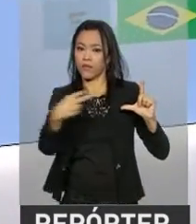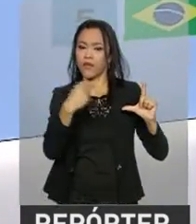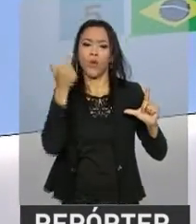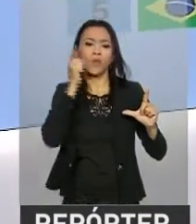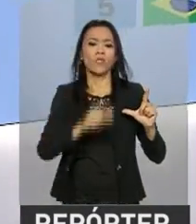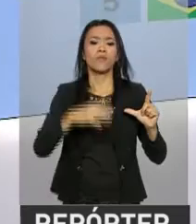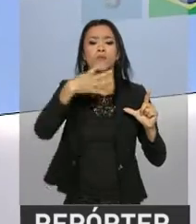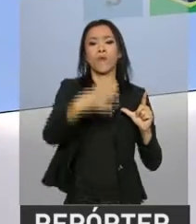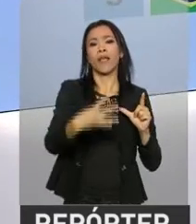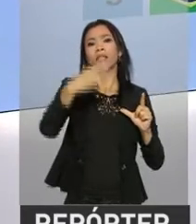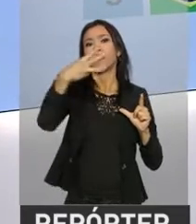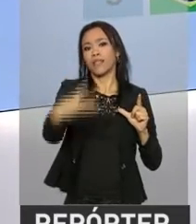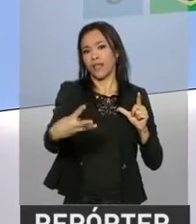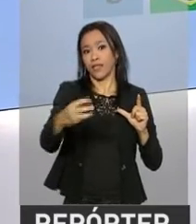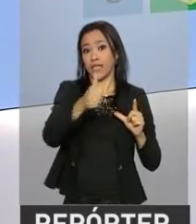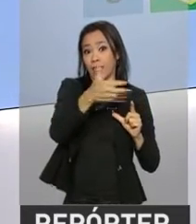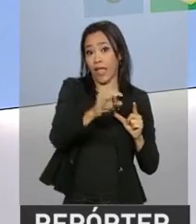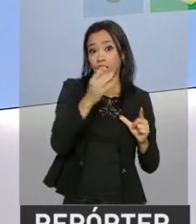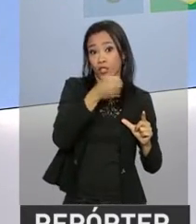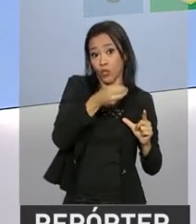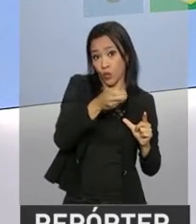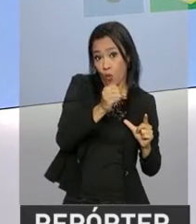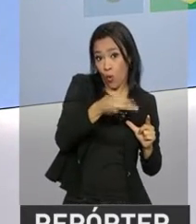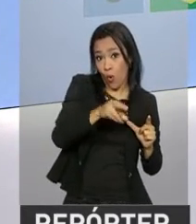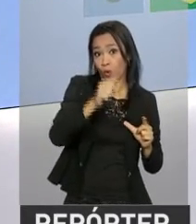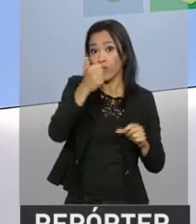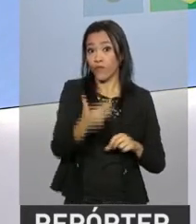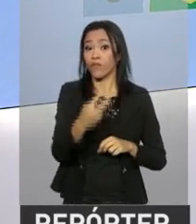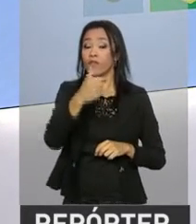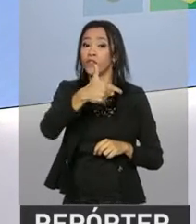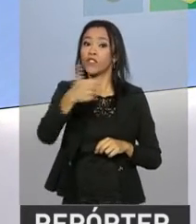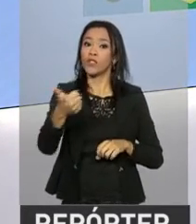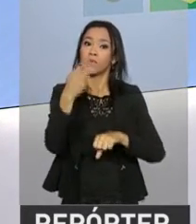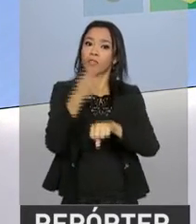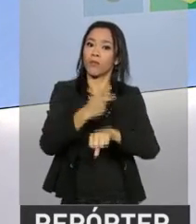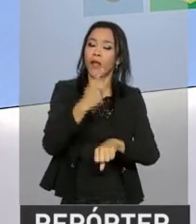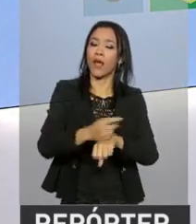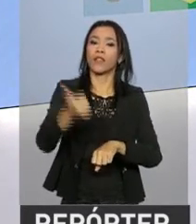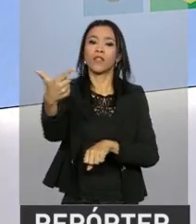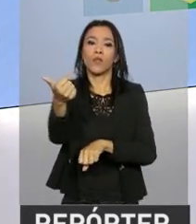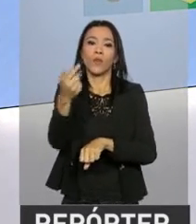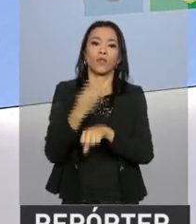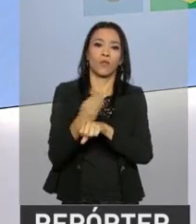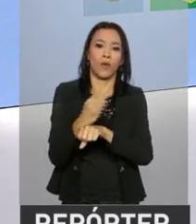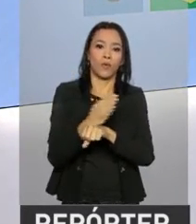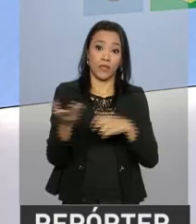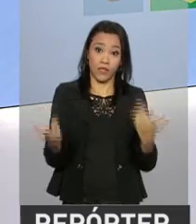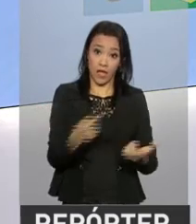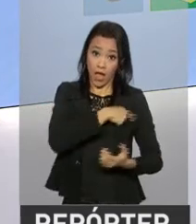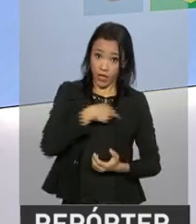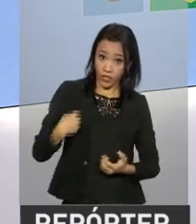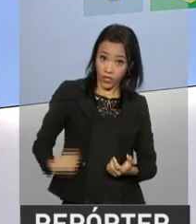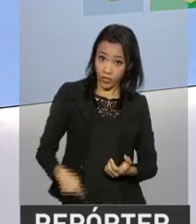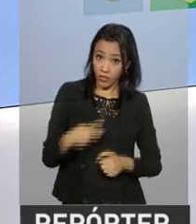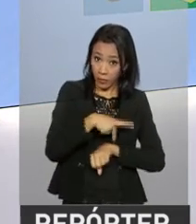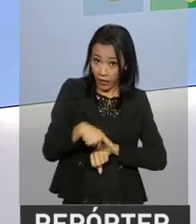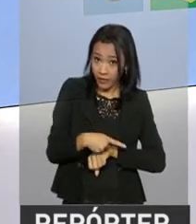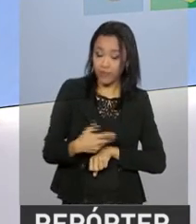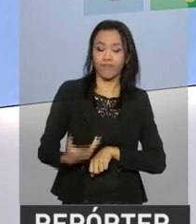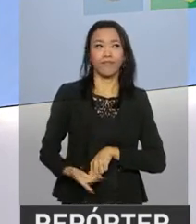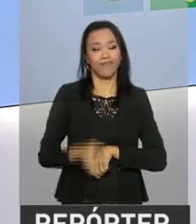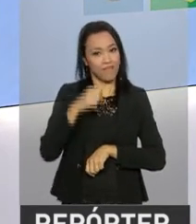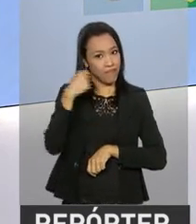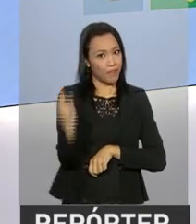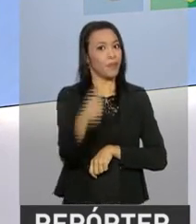43 medalhas sendo 10 de ouro 21 de prata e 12 de bronze a China seguem primeiro em